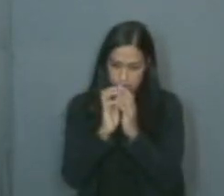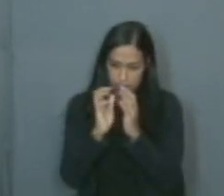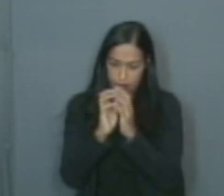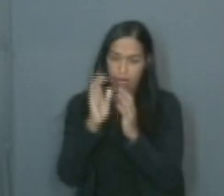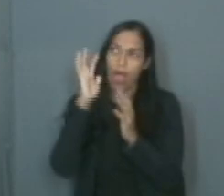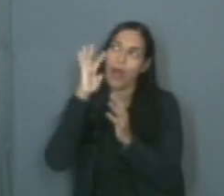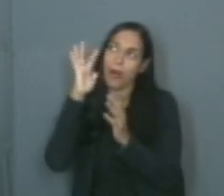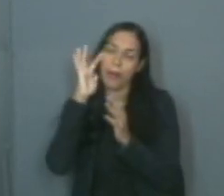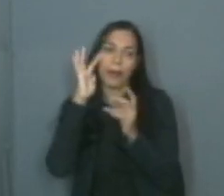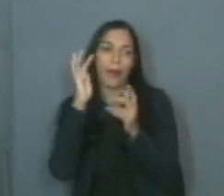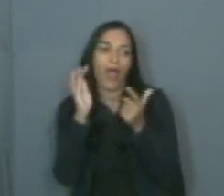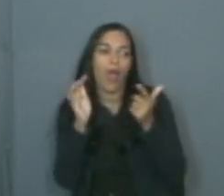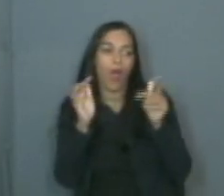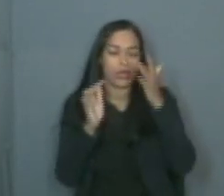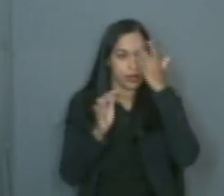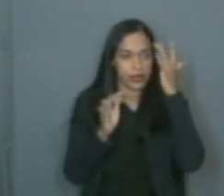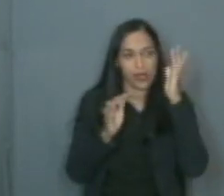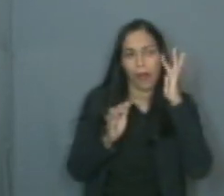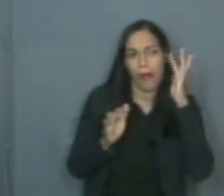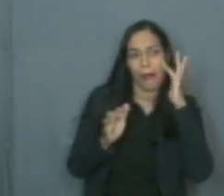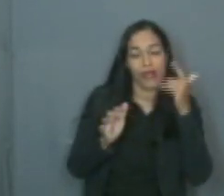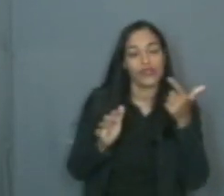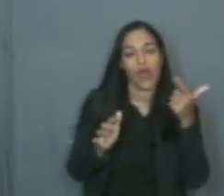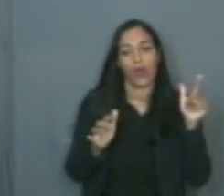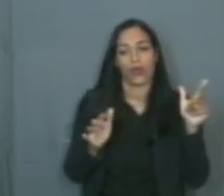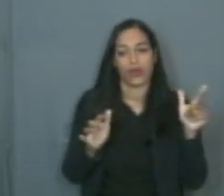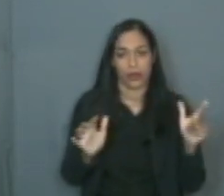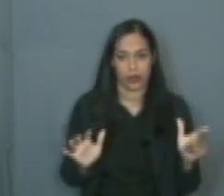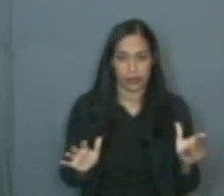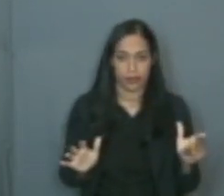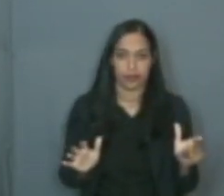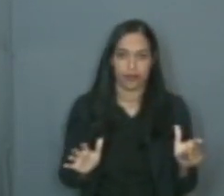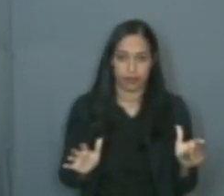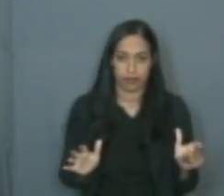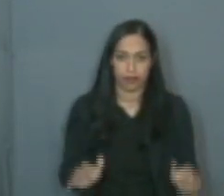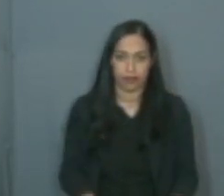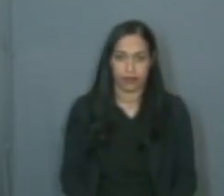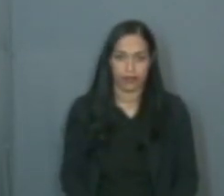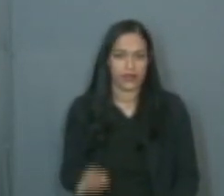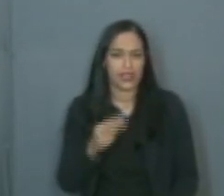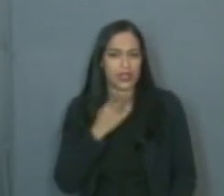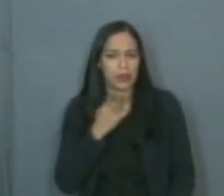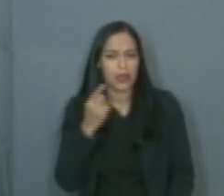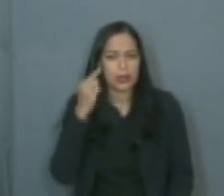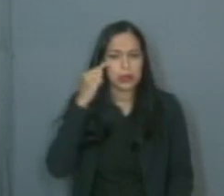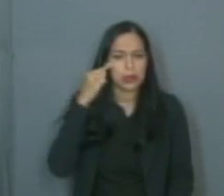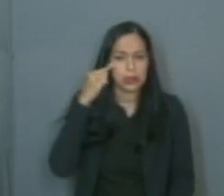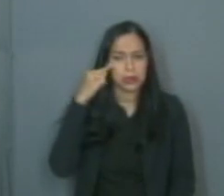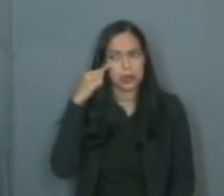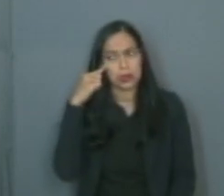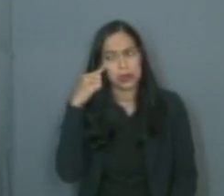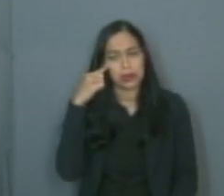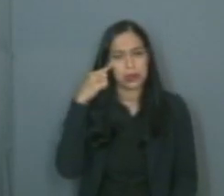e outra pessoa imaginar de outra forma. Você não pode questionar